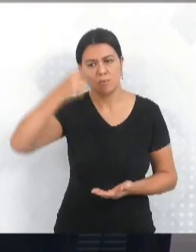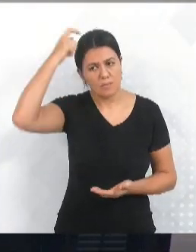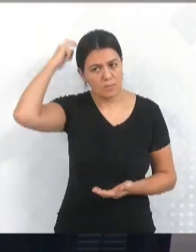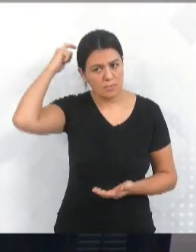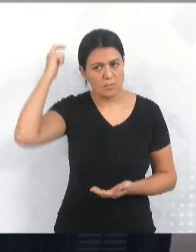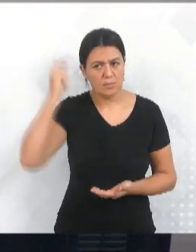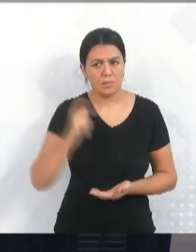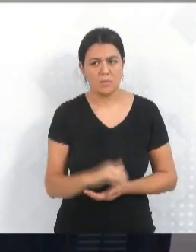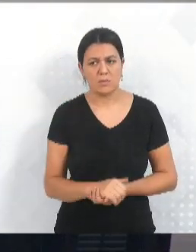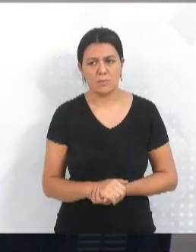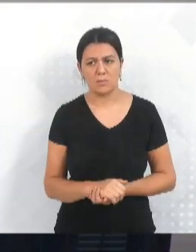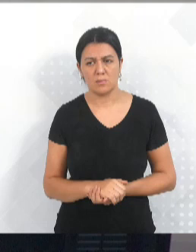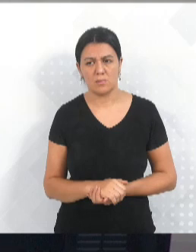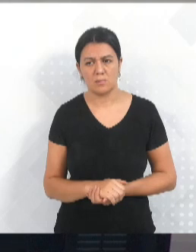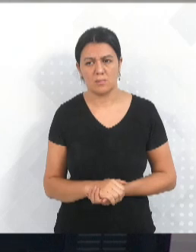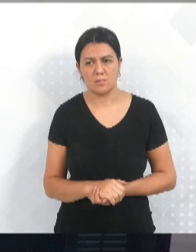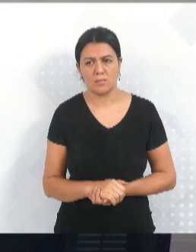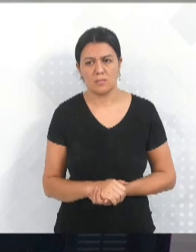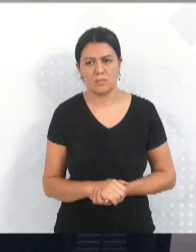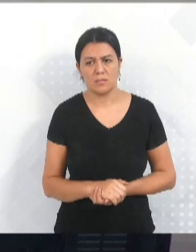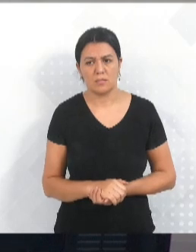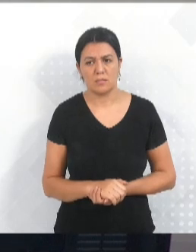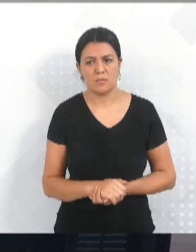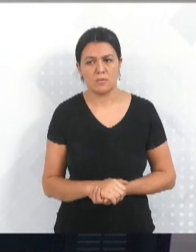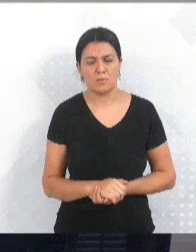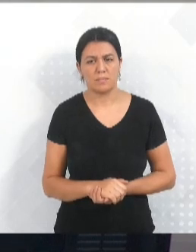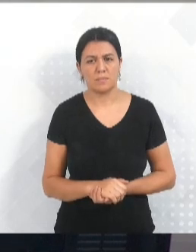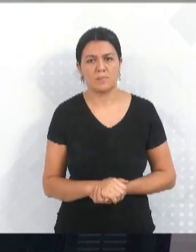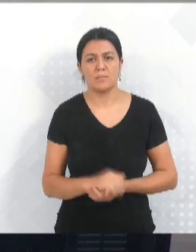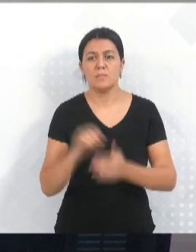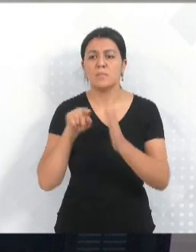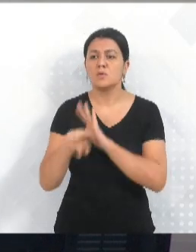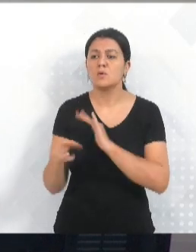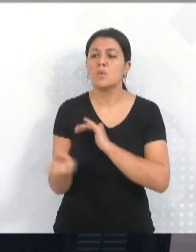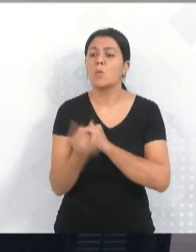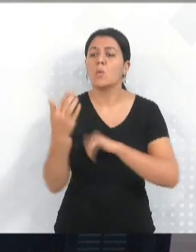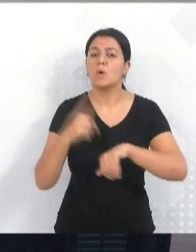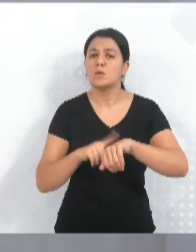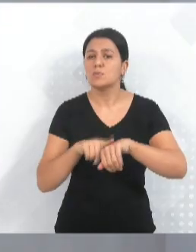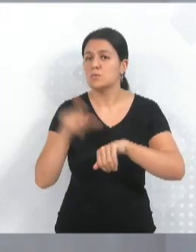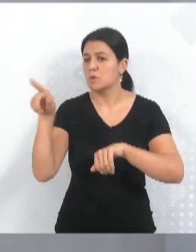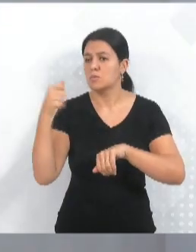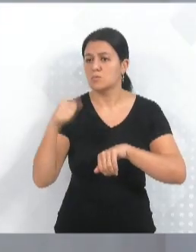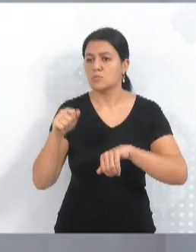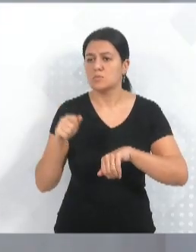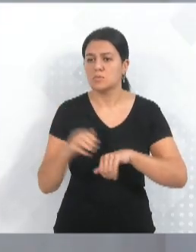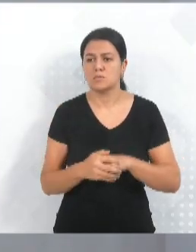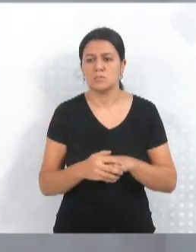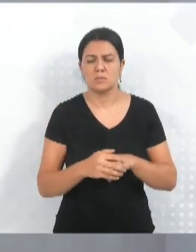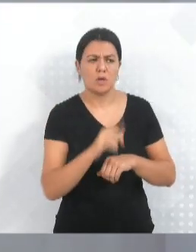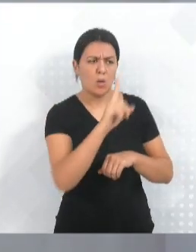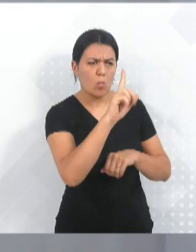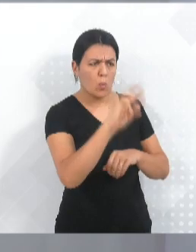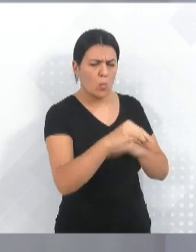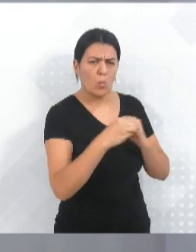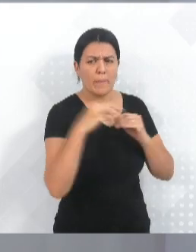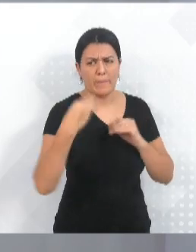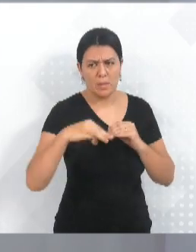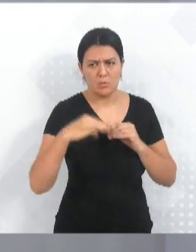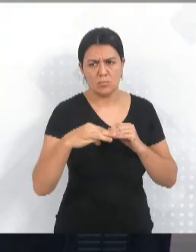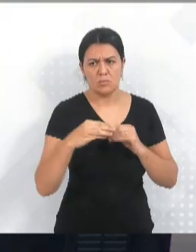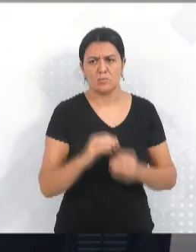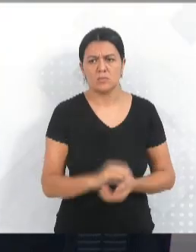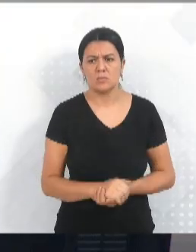tempo antes dele vir para lá eh quanto o senhor precisa só mais um minuto para concluir meu pronunciamento